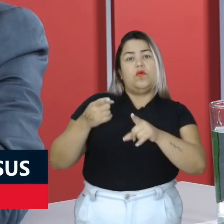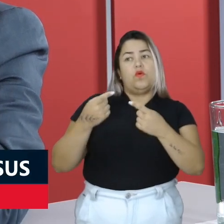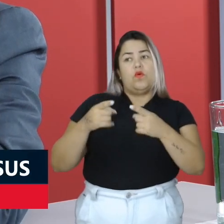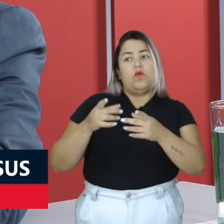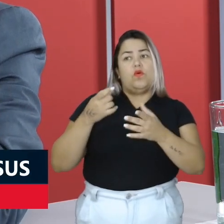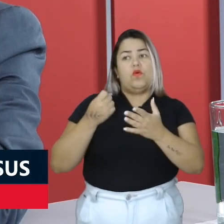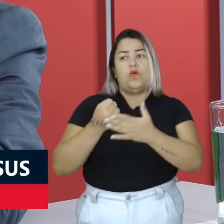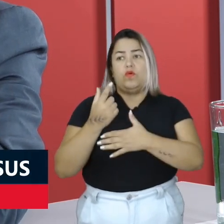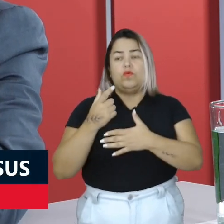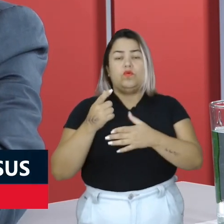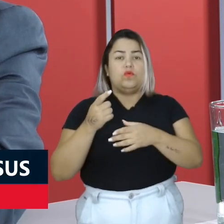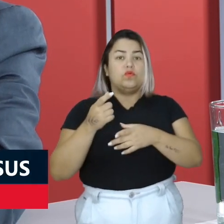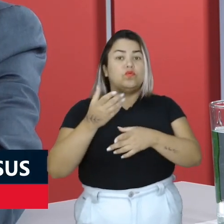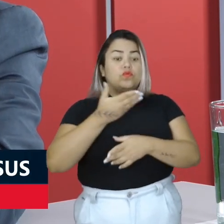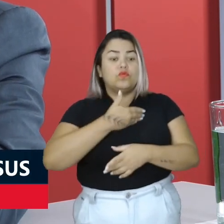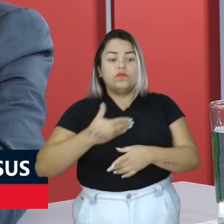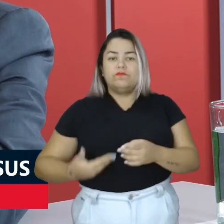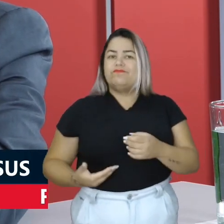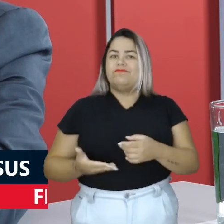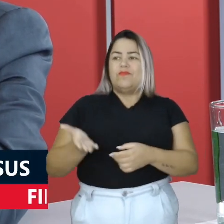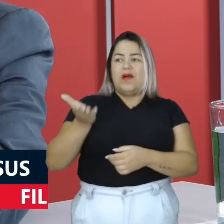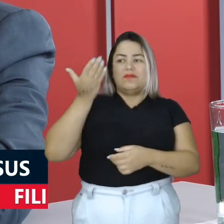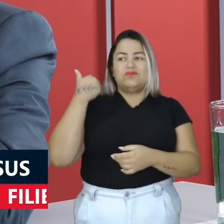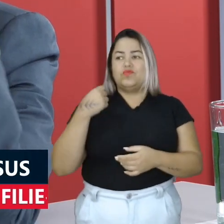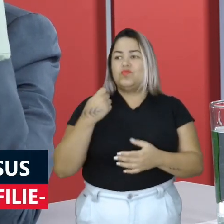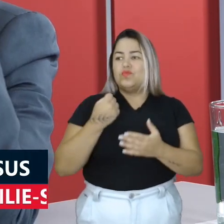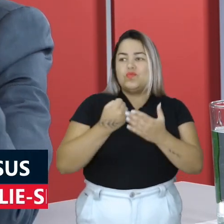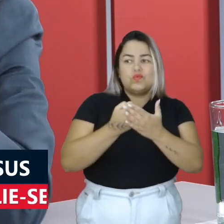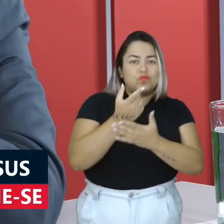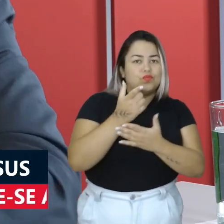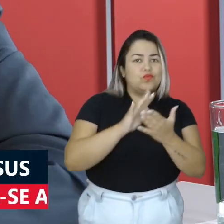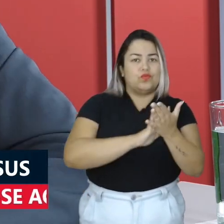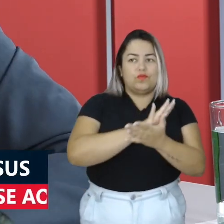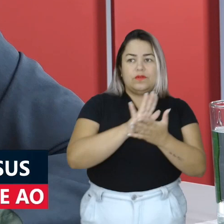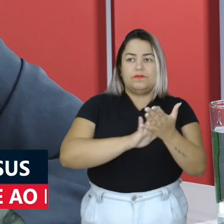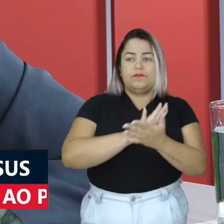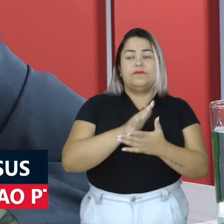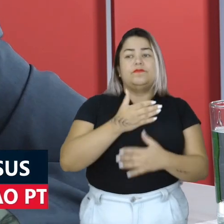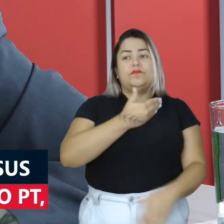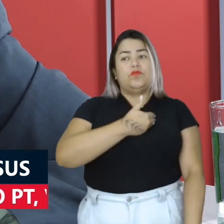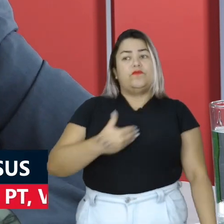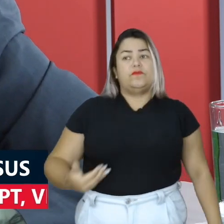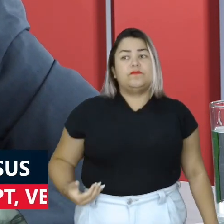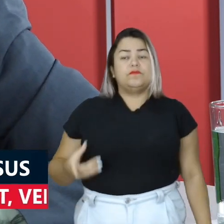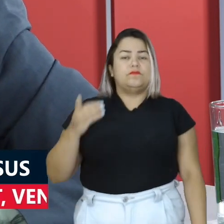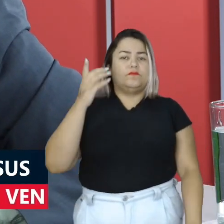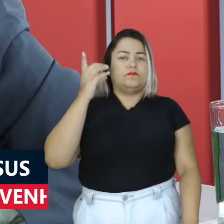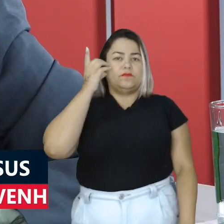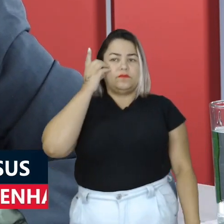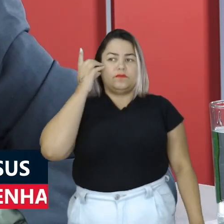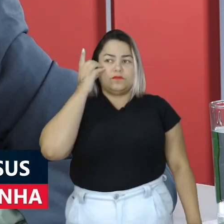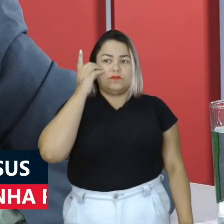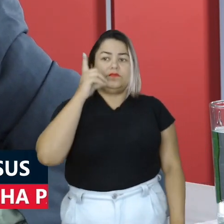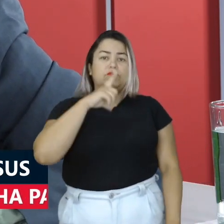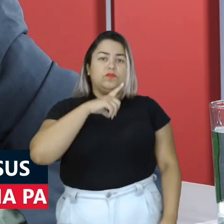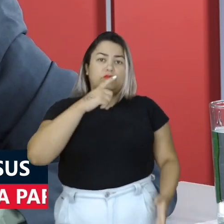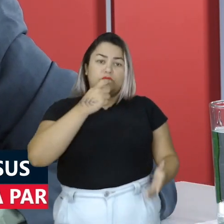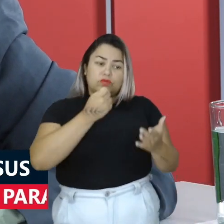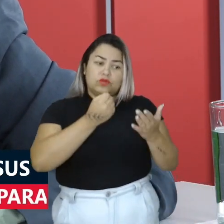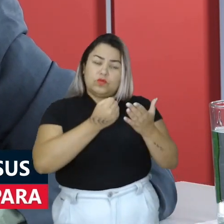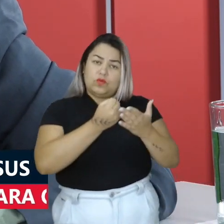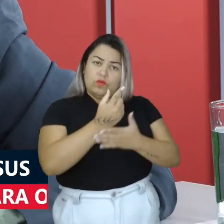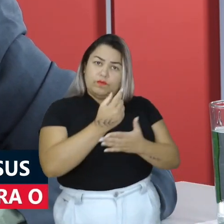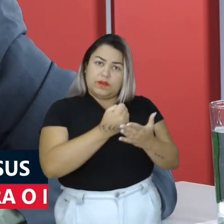nenhum. Entregou 2 que o governo Dilma tinha adquirido. E agora, só para o estado da Bahia,